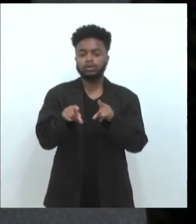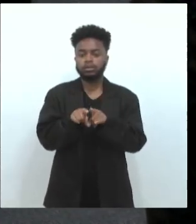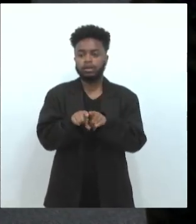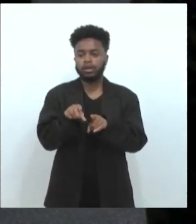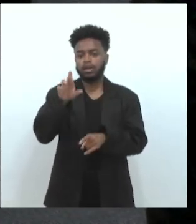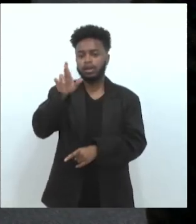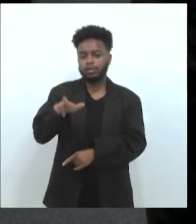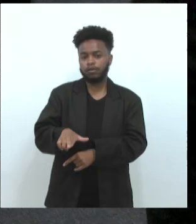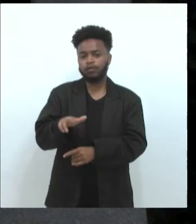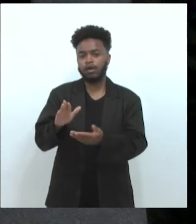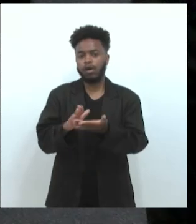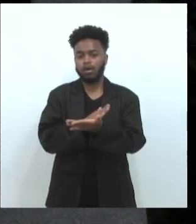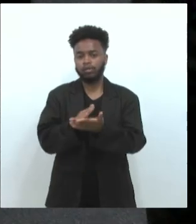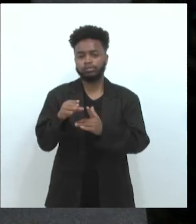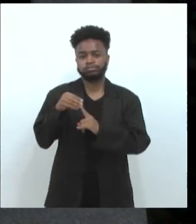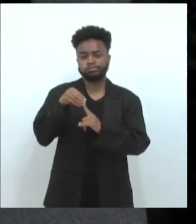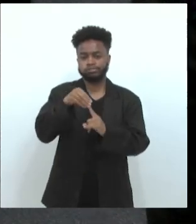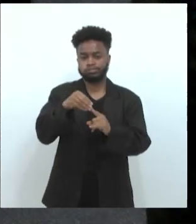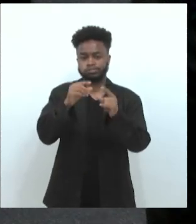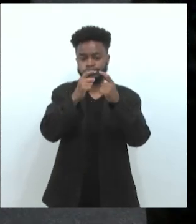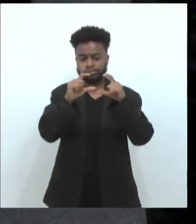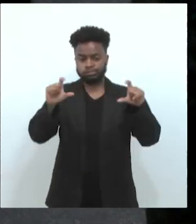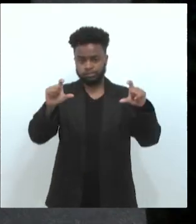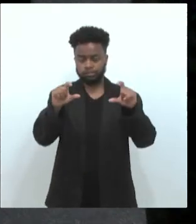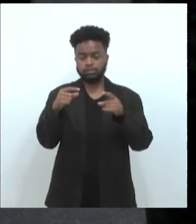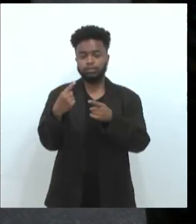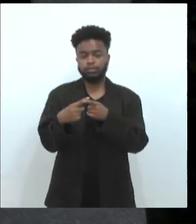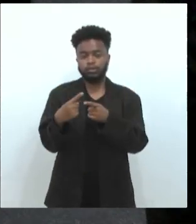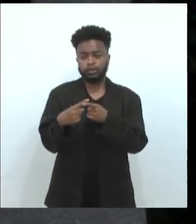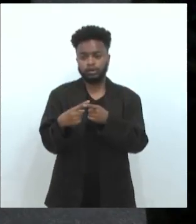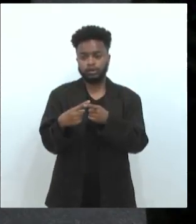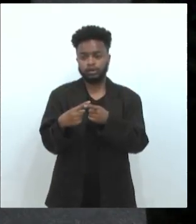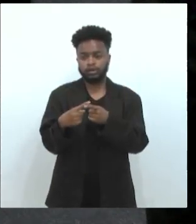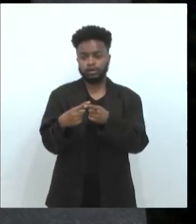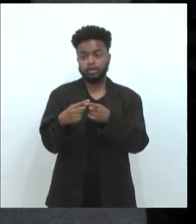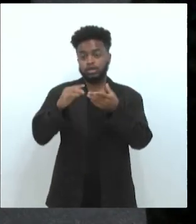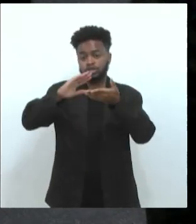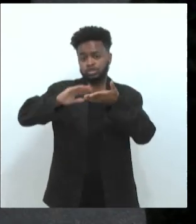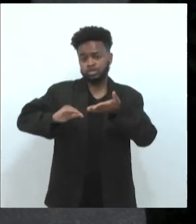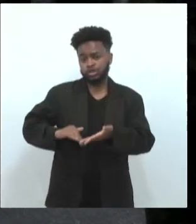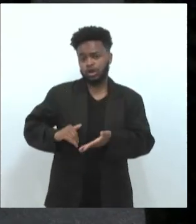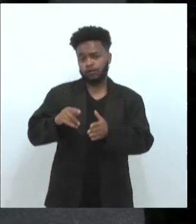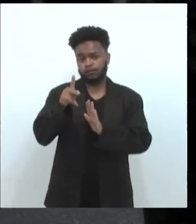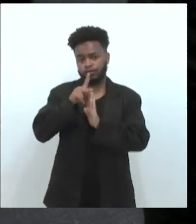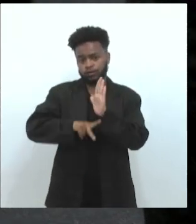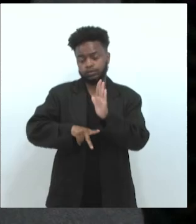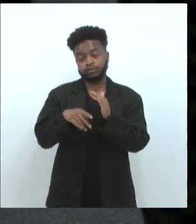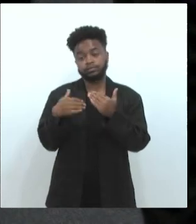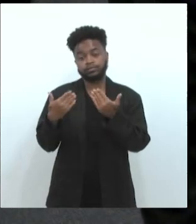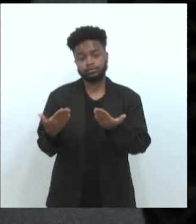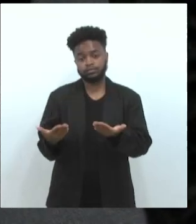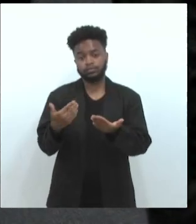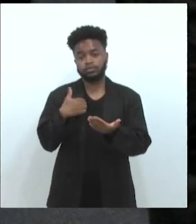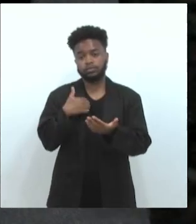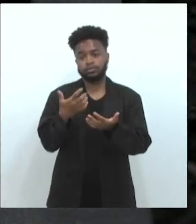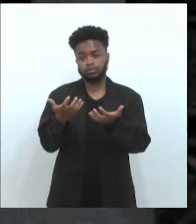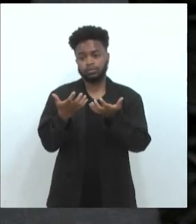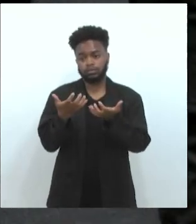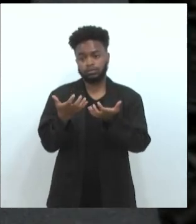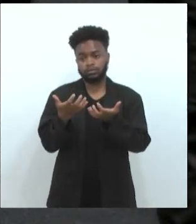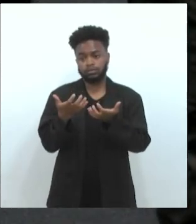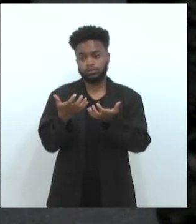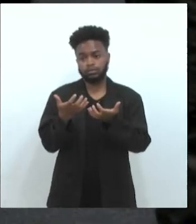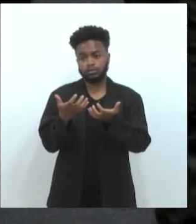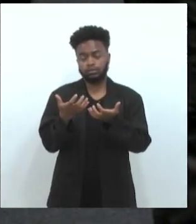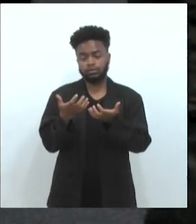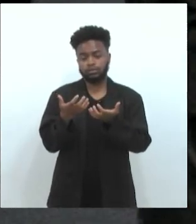rejeitando os destaques que acabavam com o projeto. E aí, nesse sentido, dizer, senhora presidente... Rejeitando as emendas.